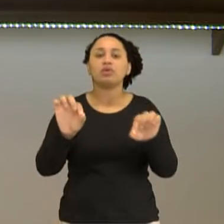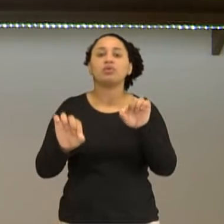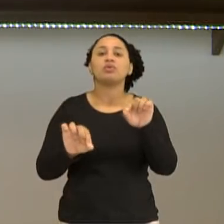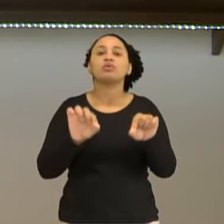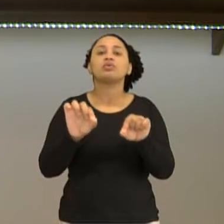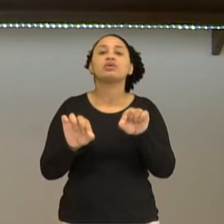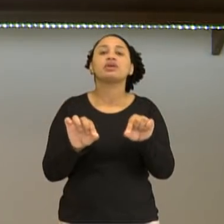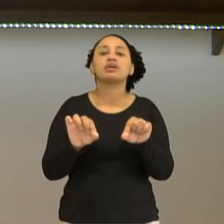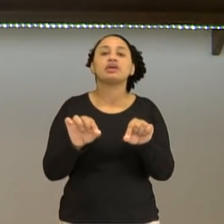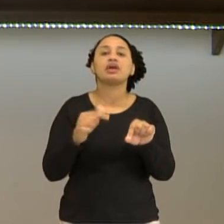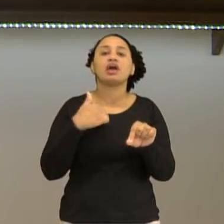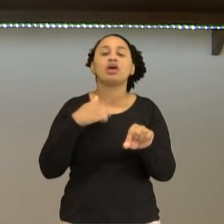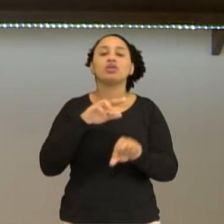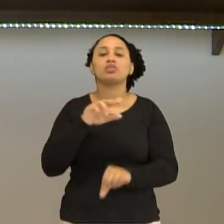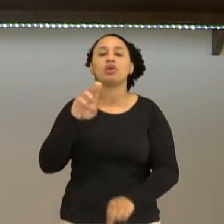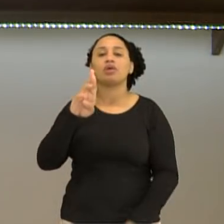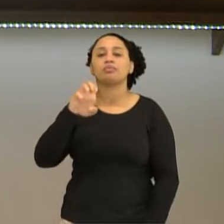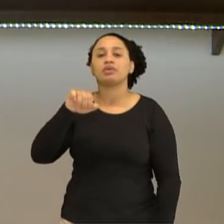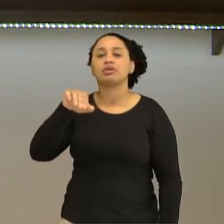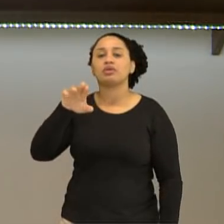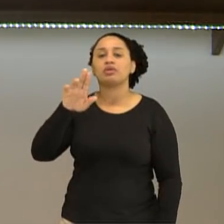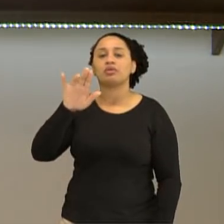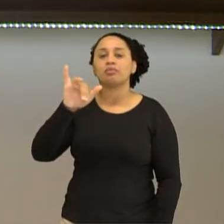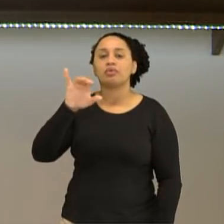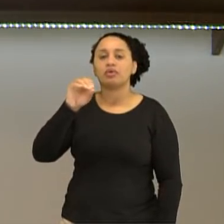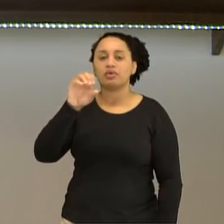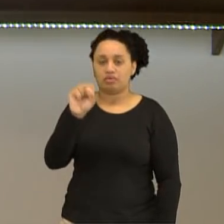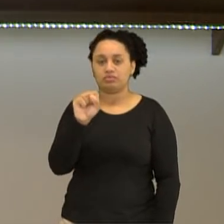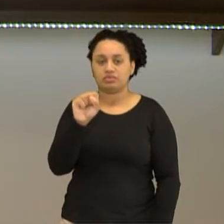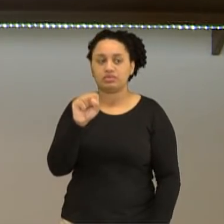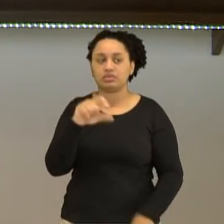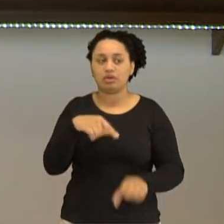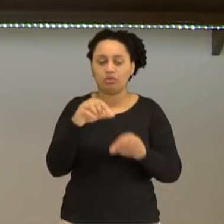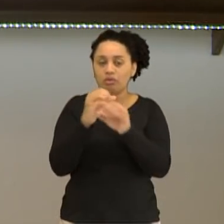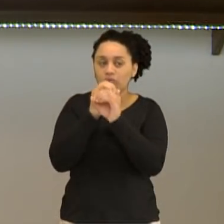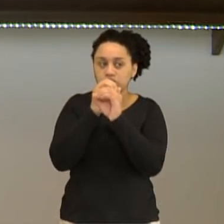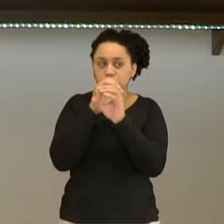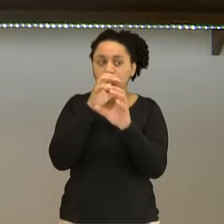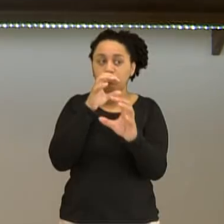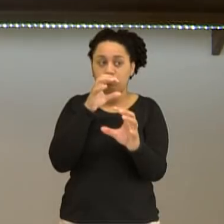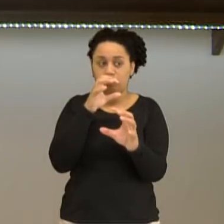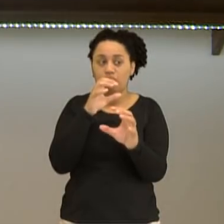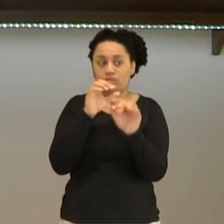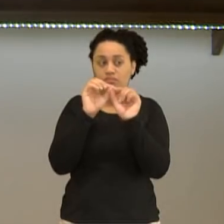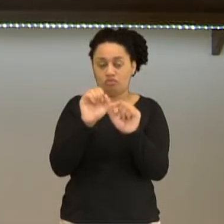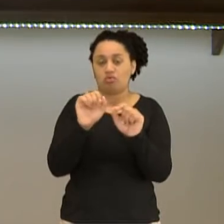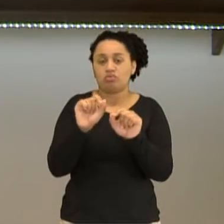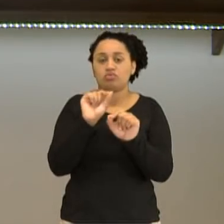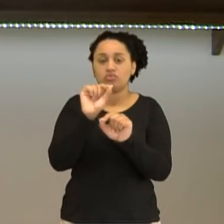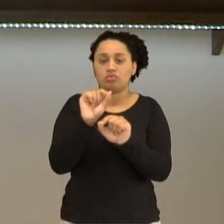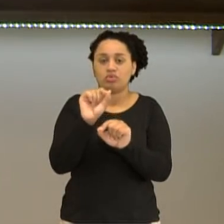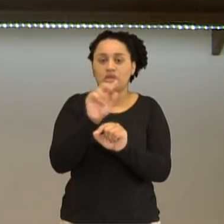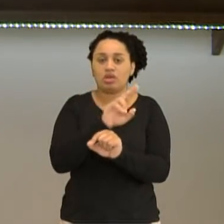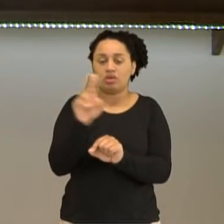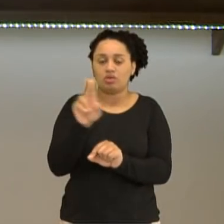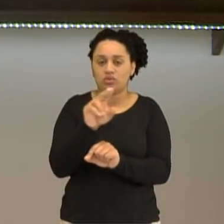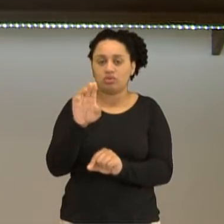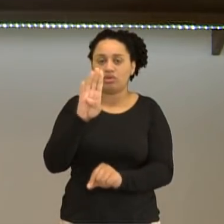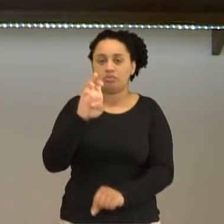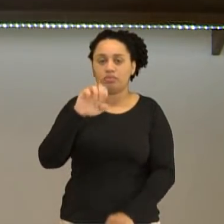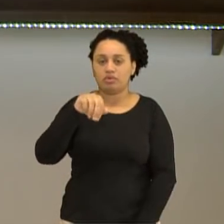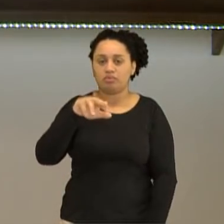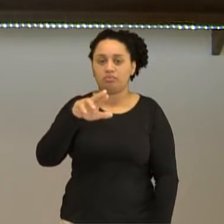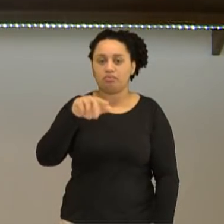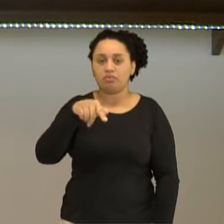posso chamar de brônquios, tá bom? E a bexiga, eu posso chamar de bronquíolos,